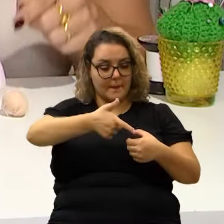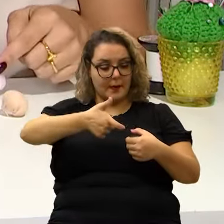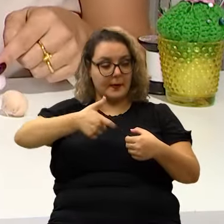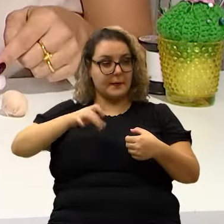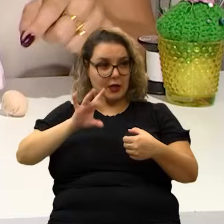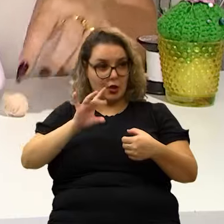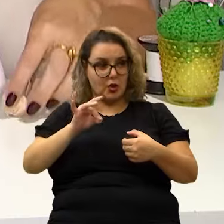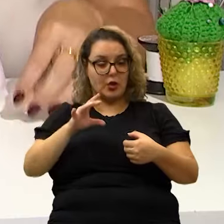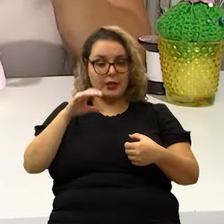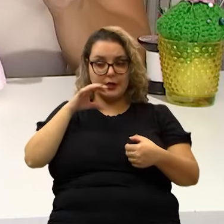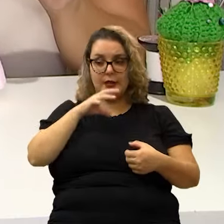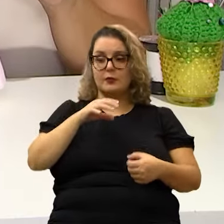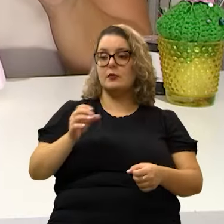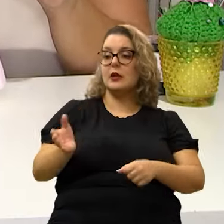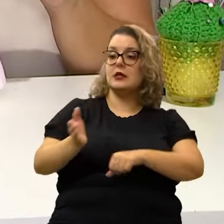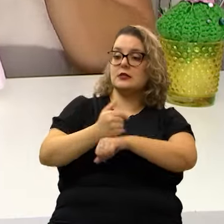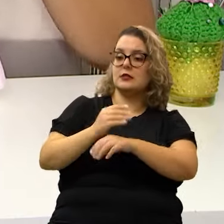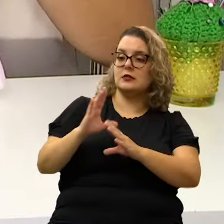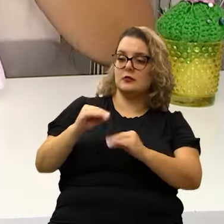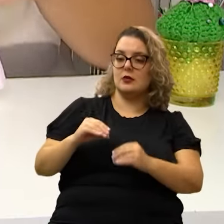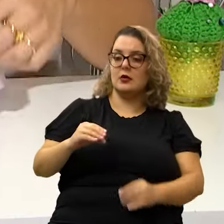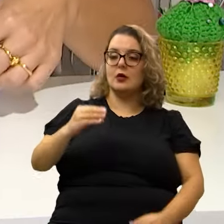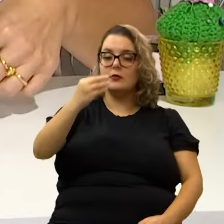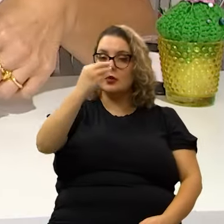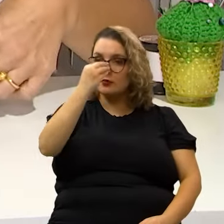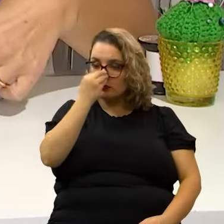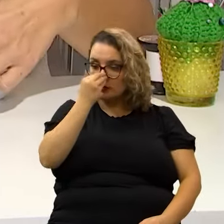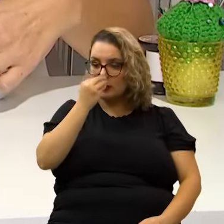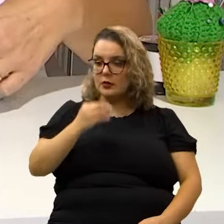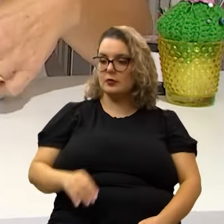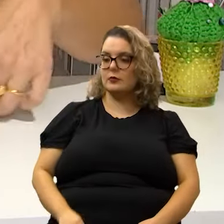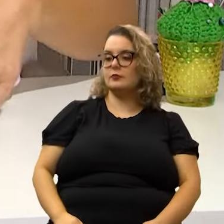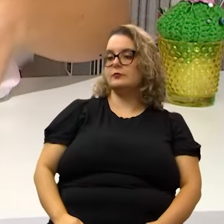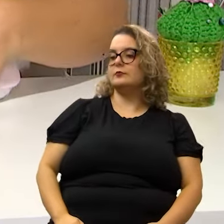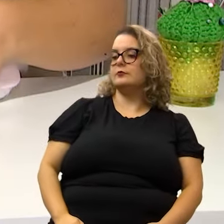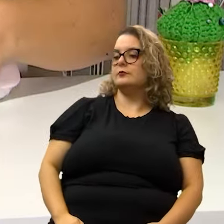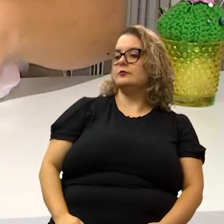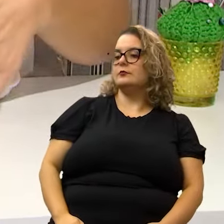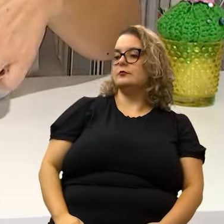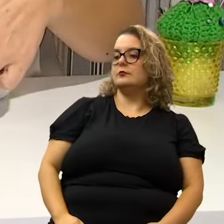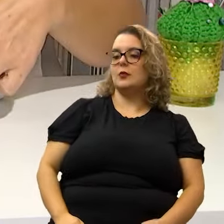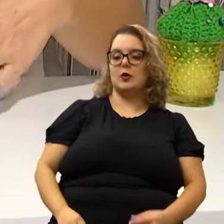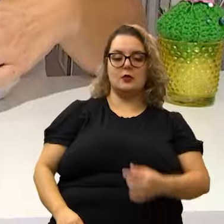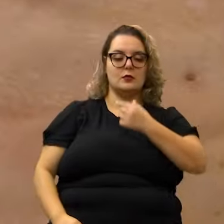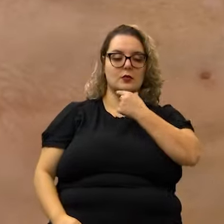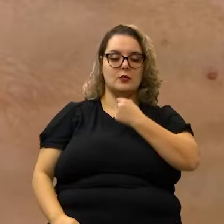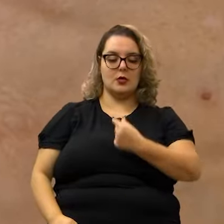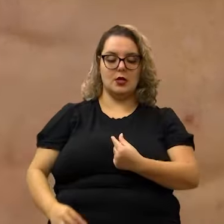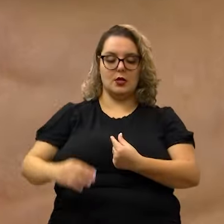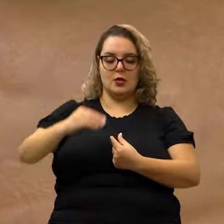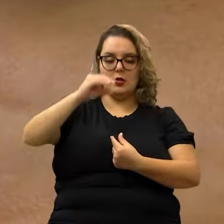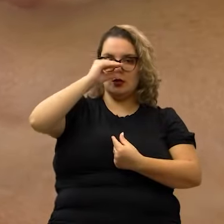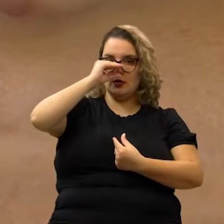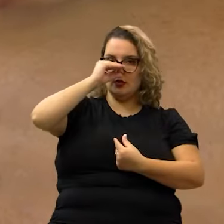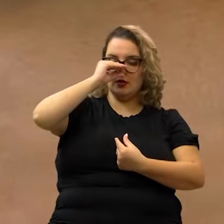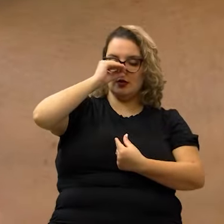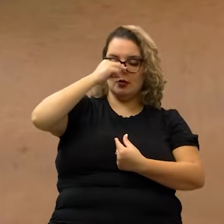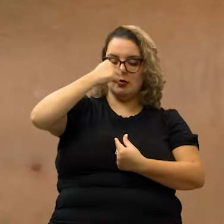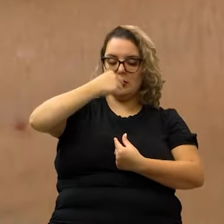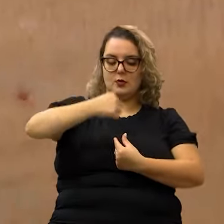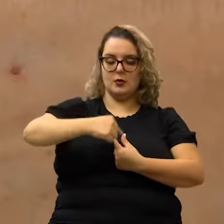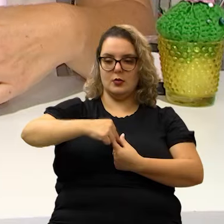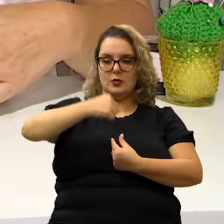quente, mas antes de fechar, eu vou posicionar o narizinho. Então, o nariz, ele vai ficar, né, na pontinha da minha barba. Eu vou colocar o narizinho